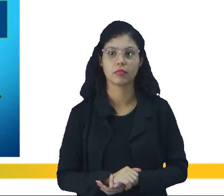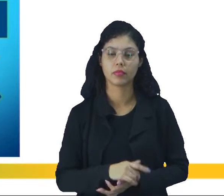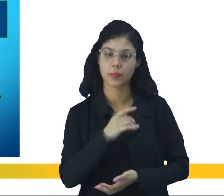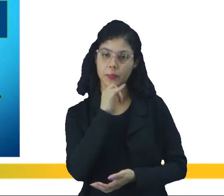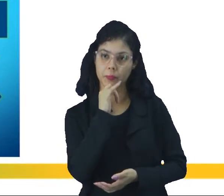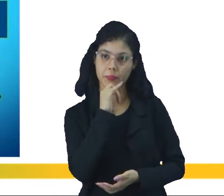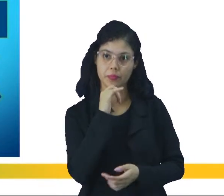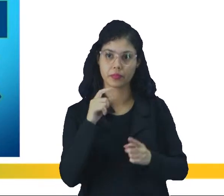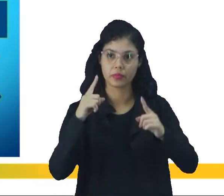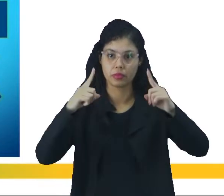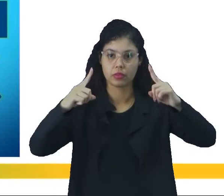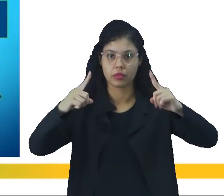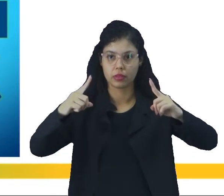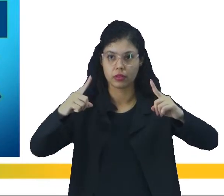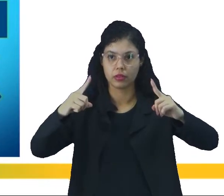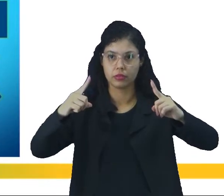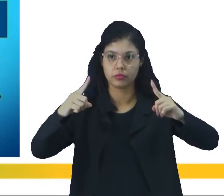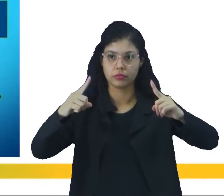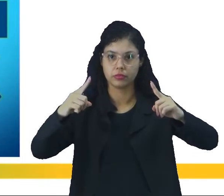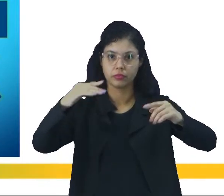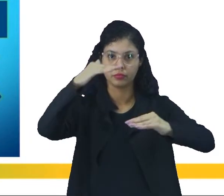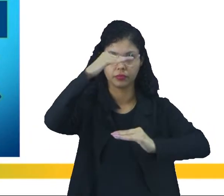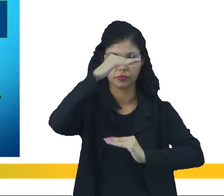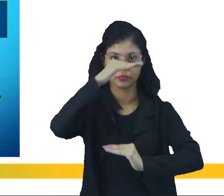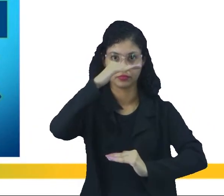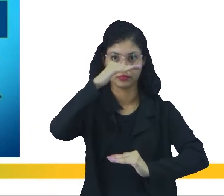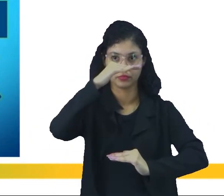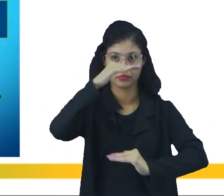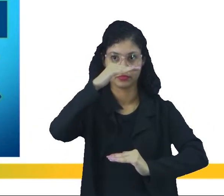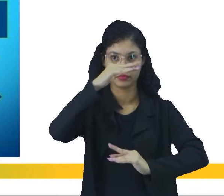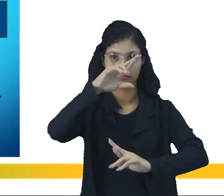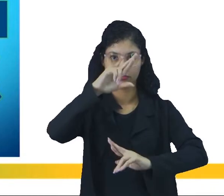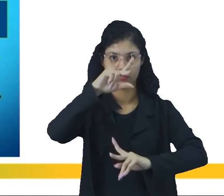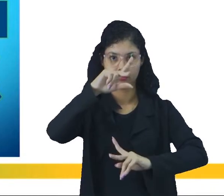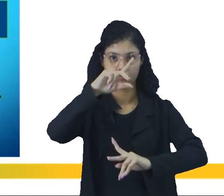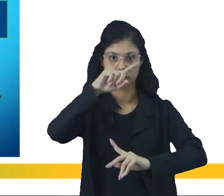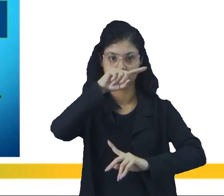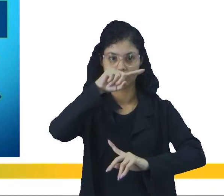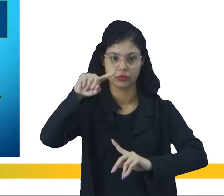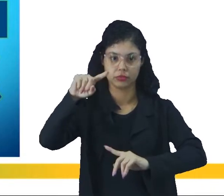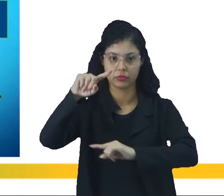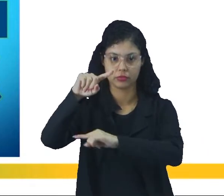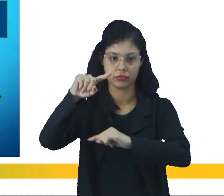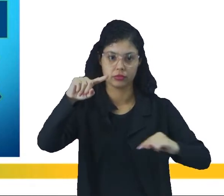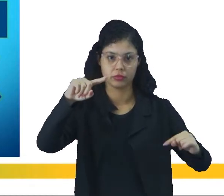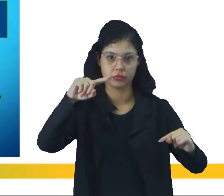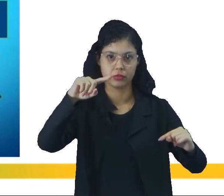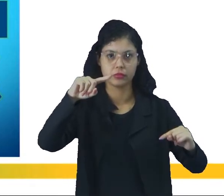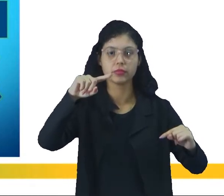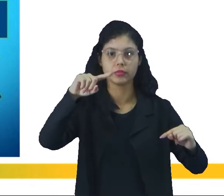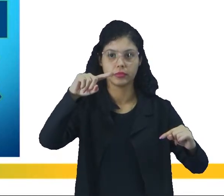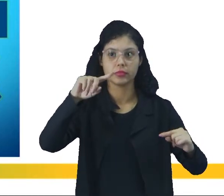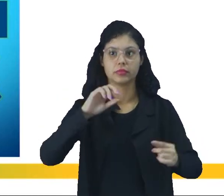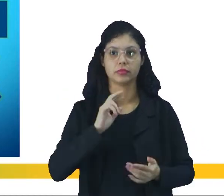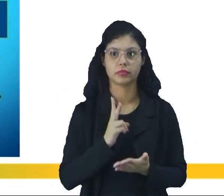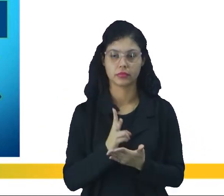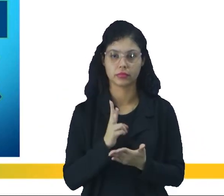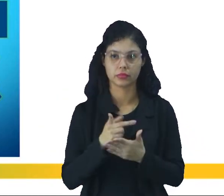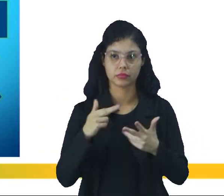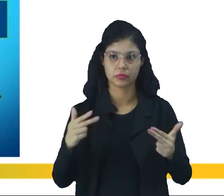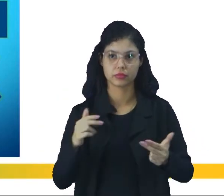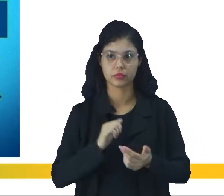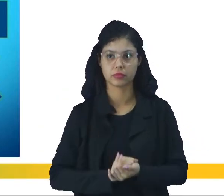Tá? 2 lados paralelos e esses lados aqui, ó. Esse aqui e esse aqui, ó, tá? Tem mesma medida,